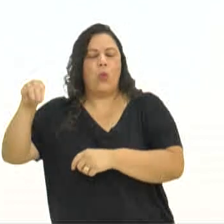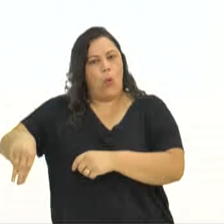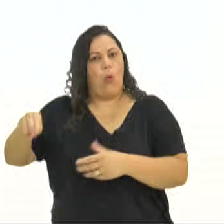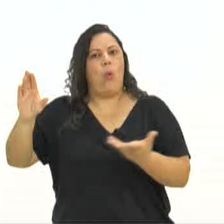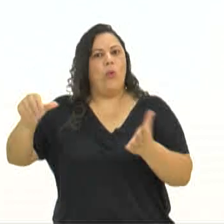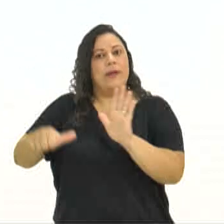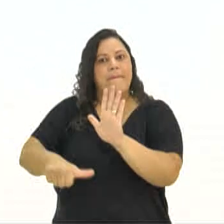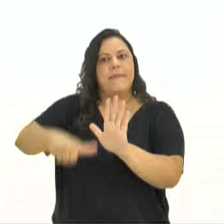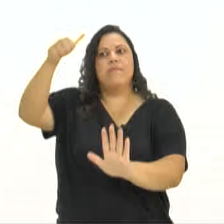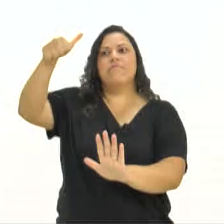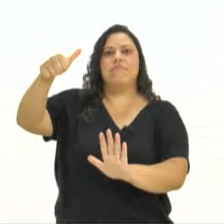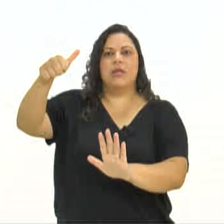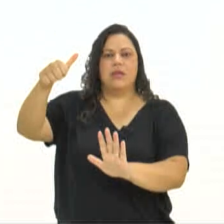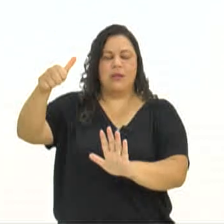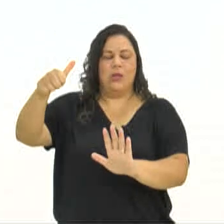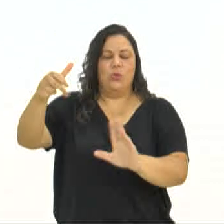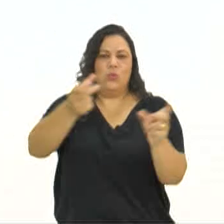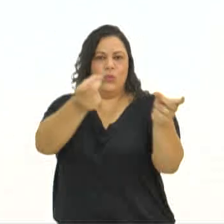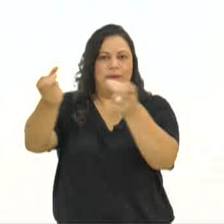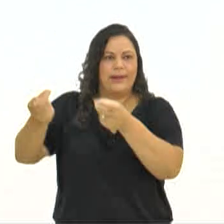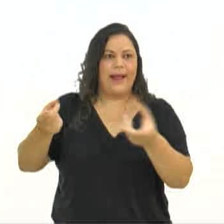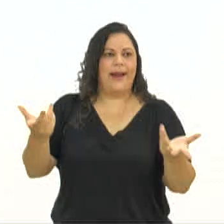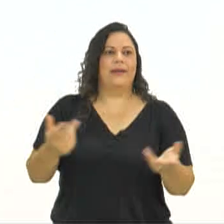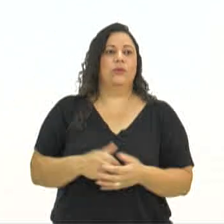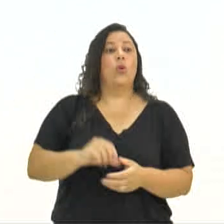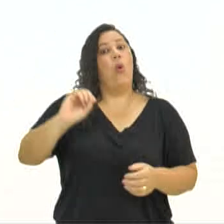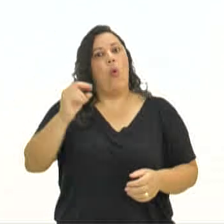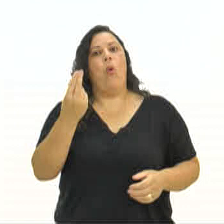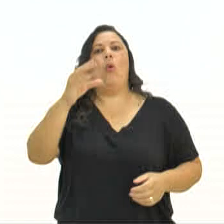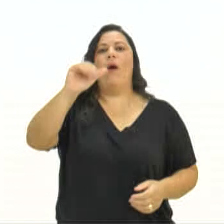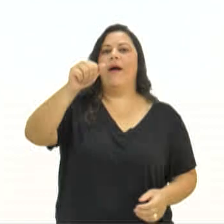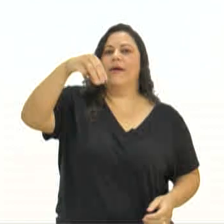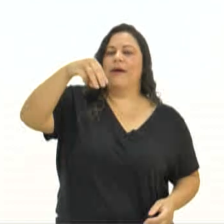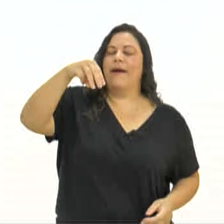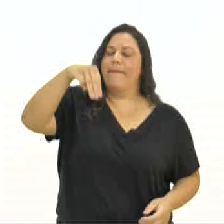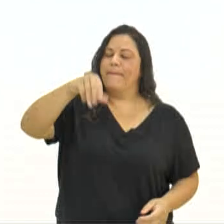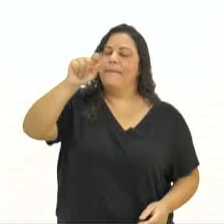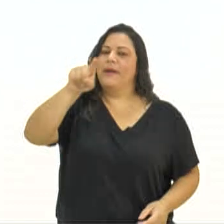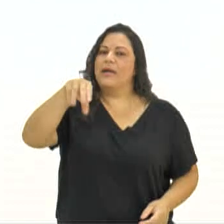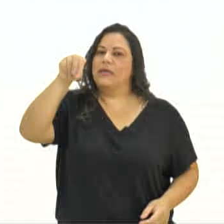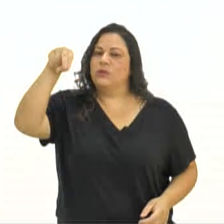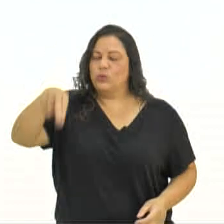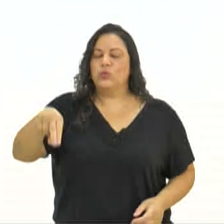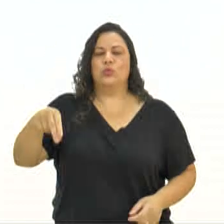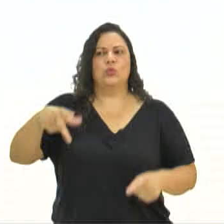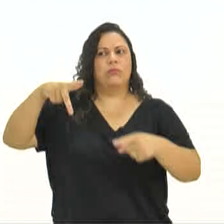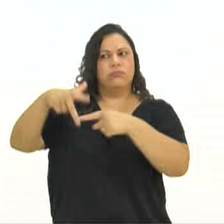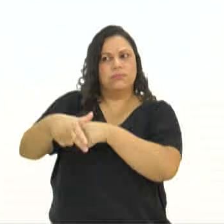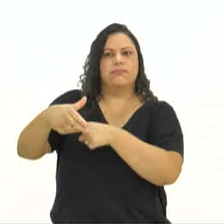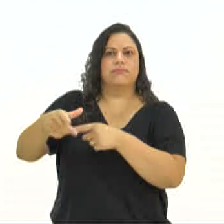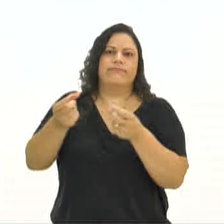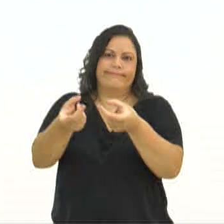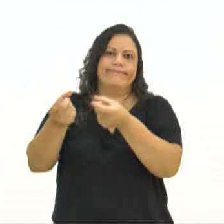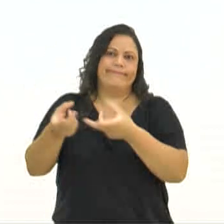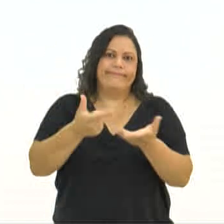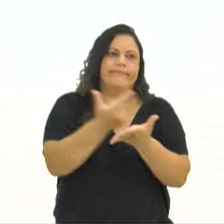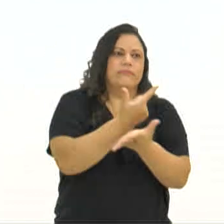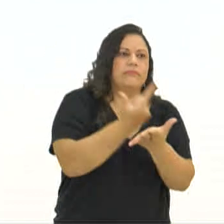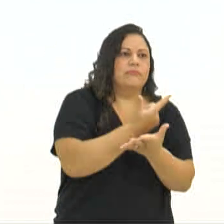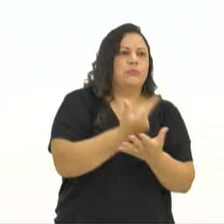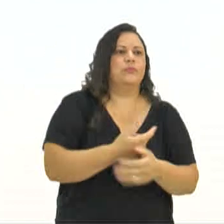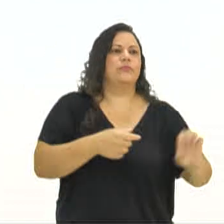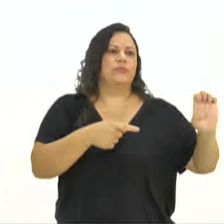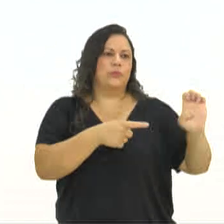que a Amazon.com interrompeu a venda de livros de capa dura? ou E, apresentar as expectativas da